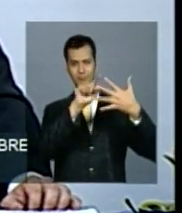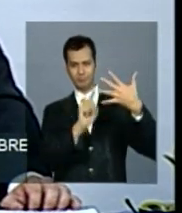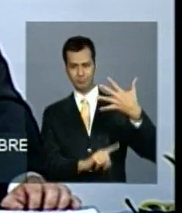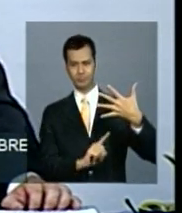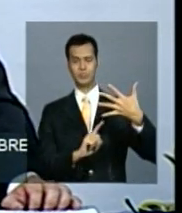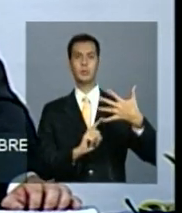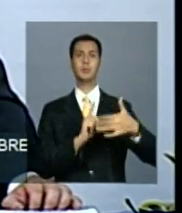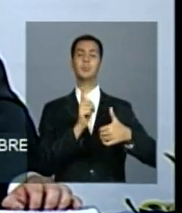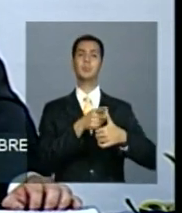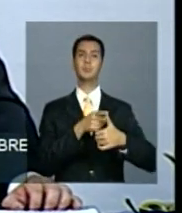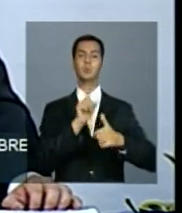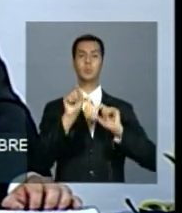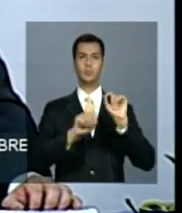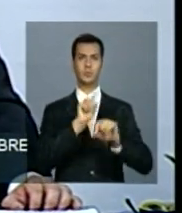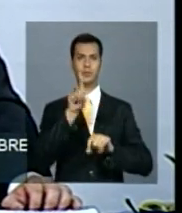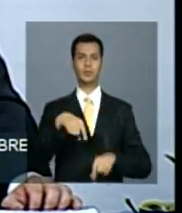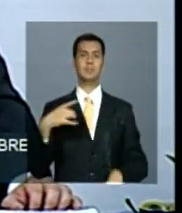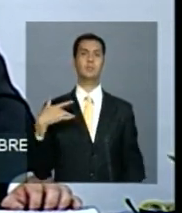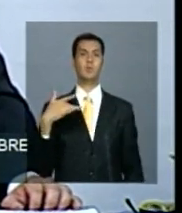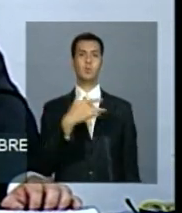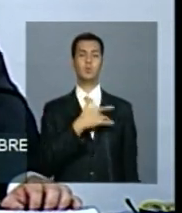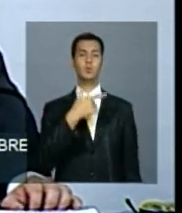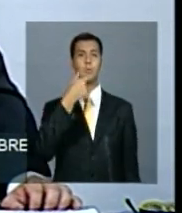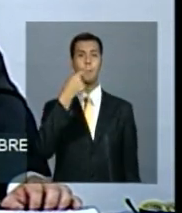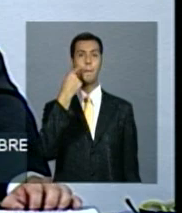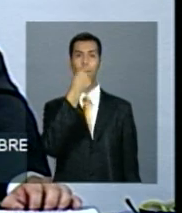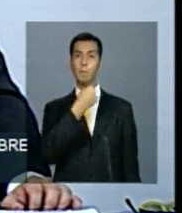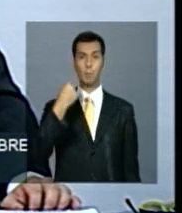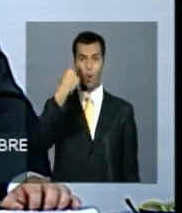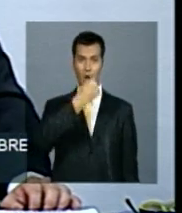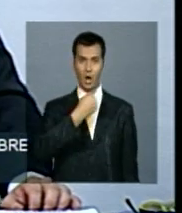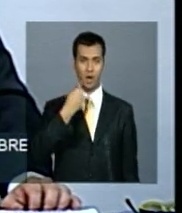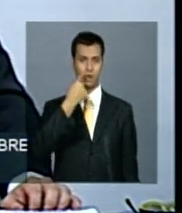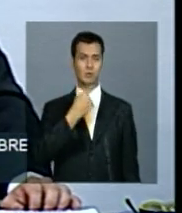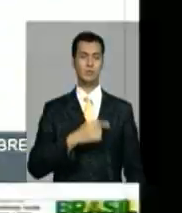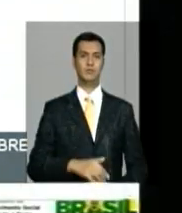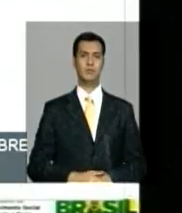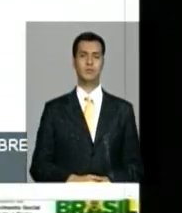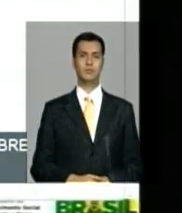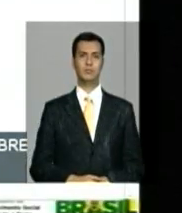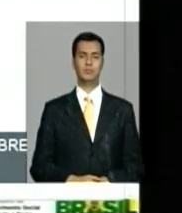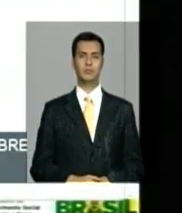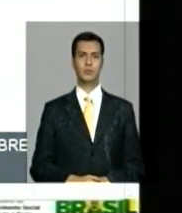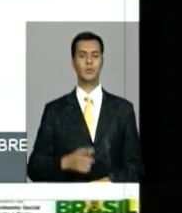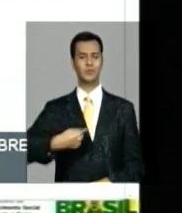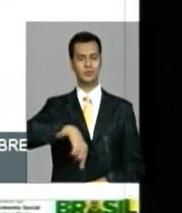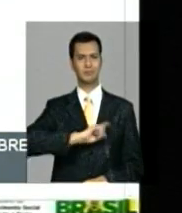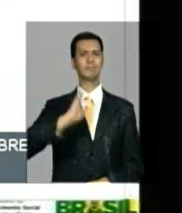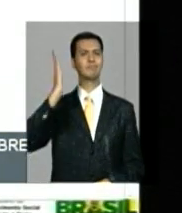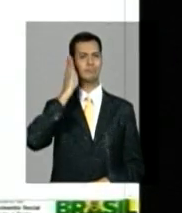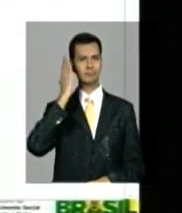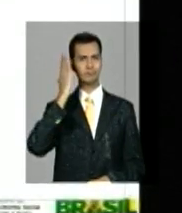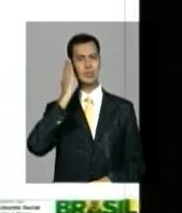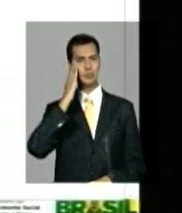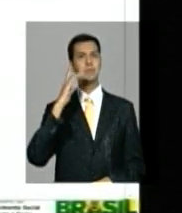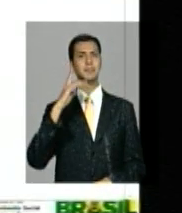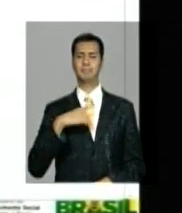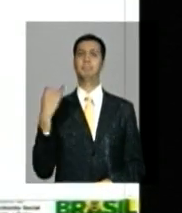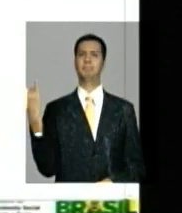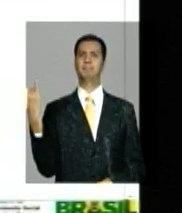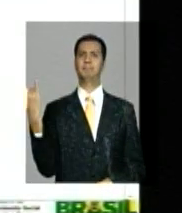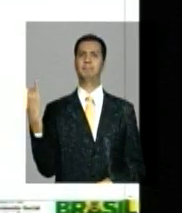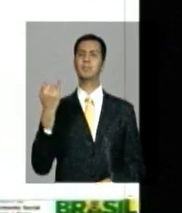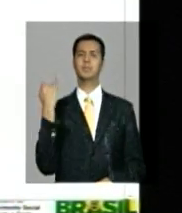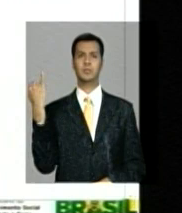expressivos o primeiro em relação à saúde bucal eh nós sabemos o impacto que uma saúde bucal eh de